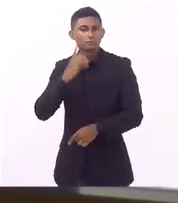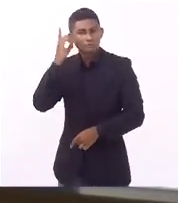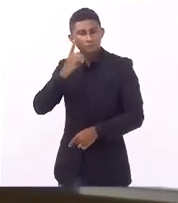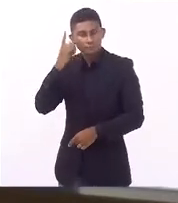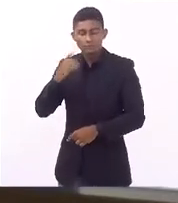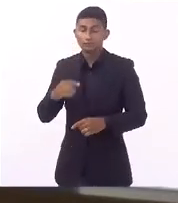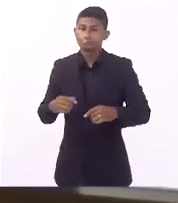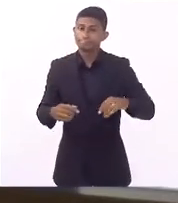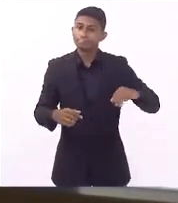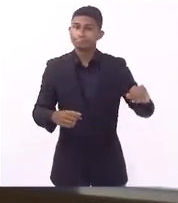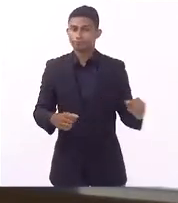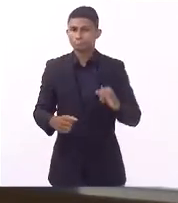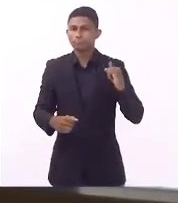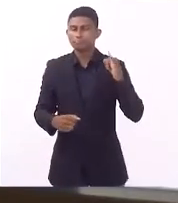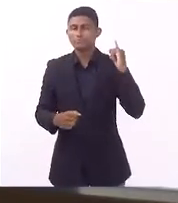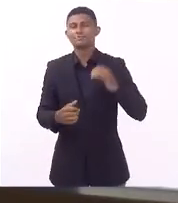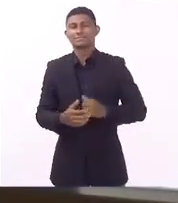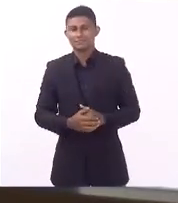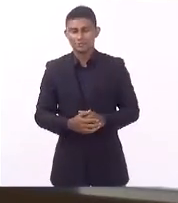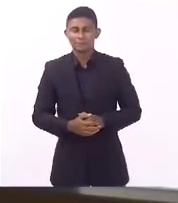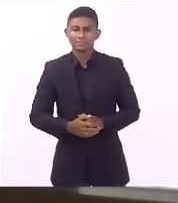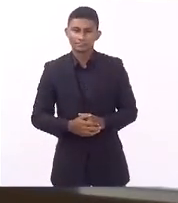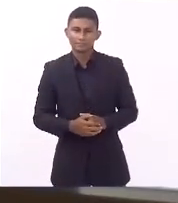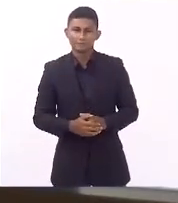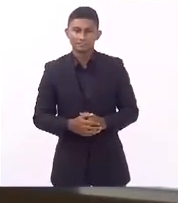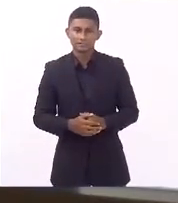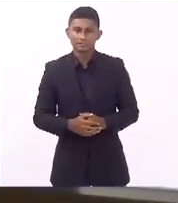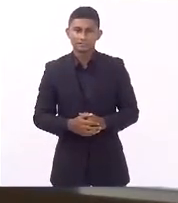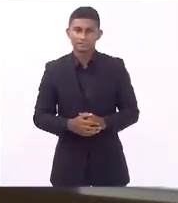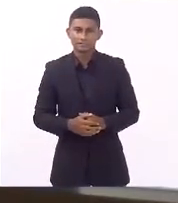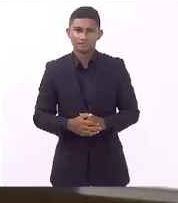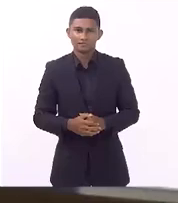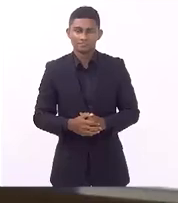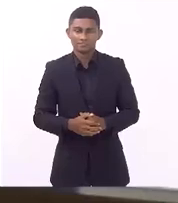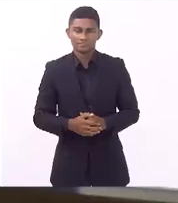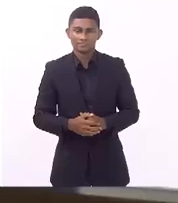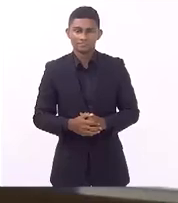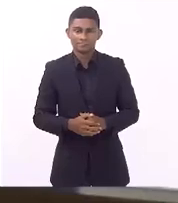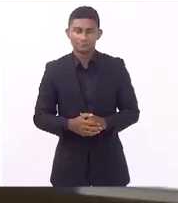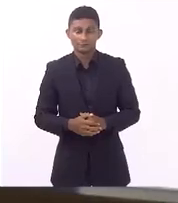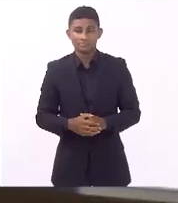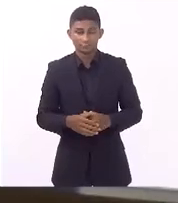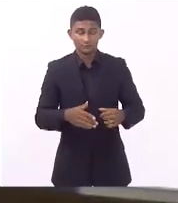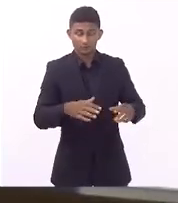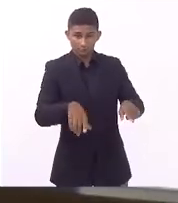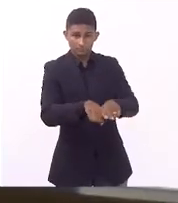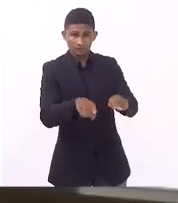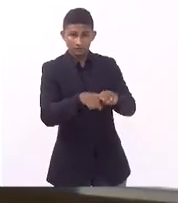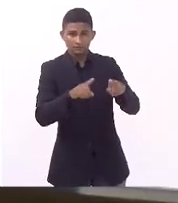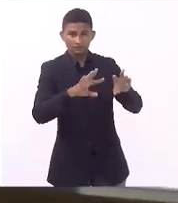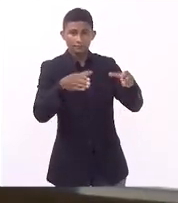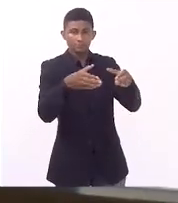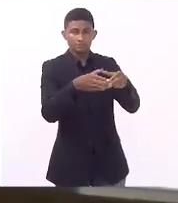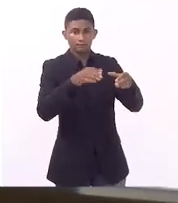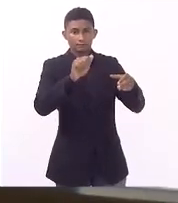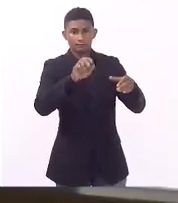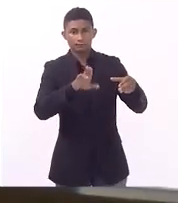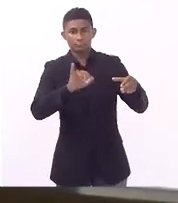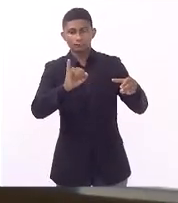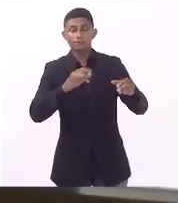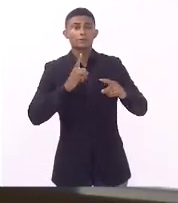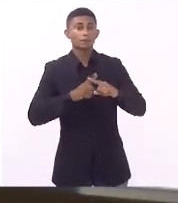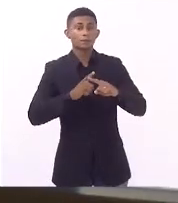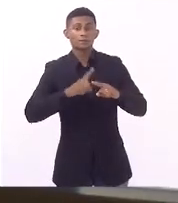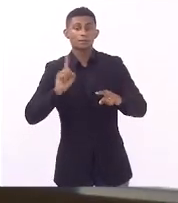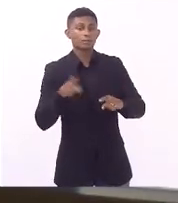também, incluindo agora a nossa ABI, que estamos num